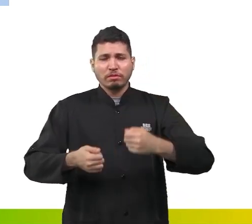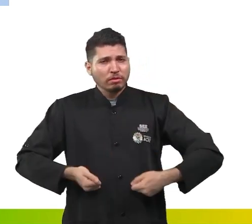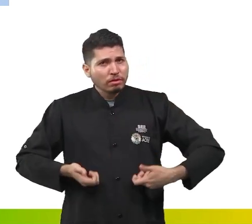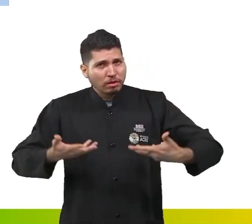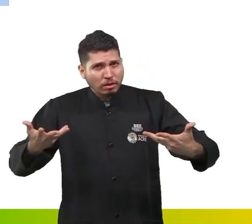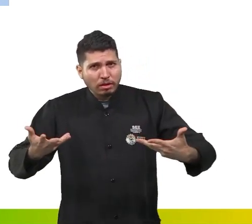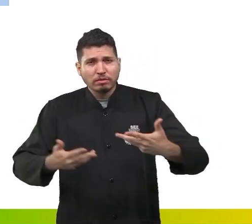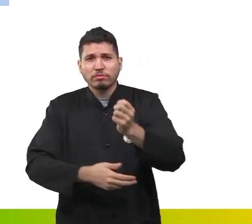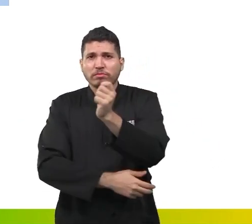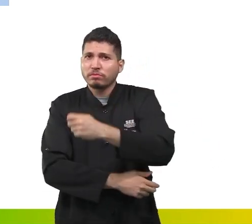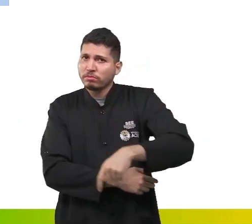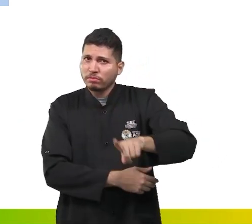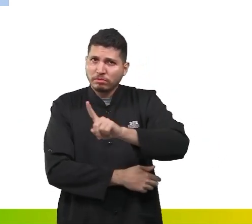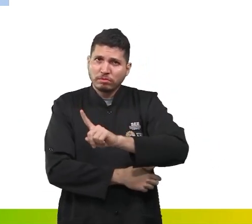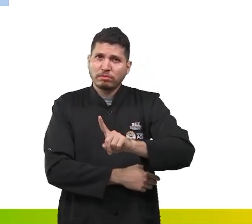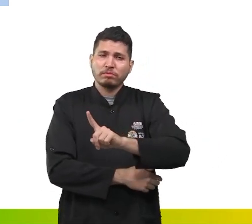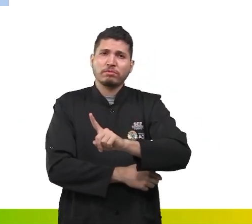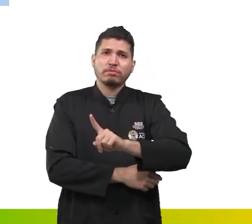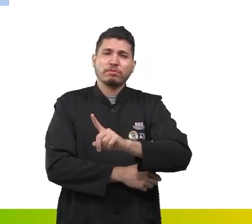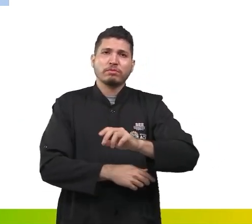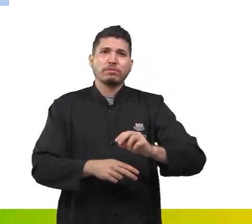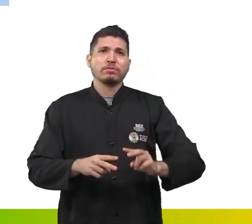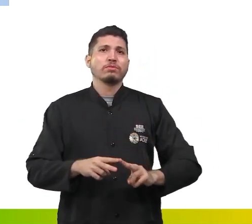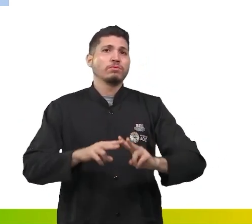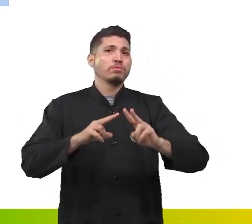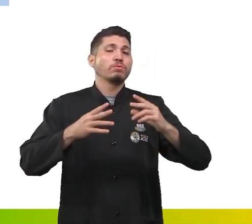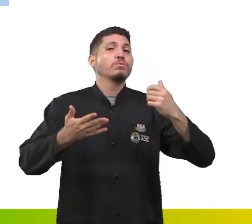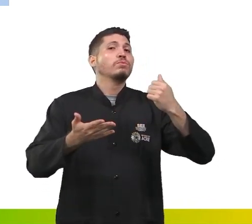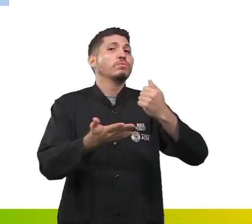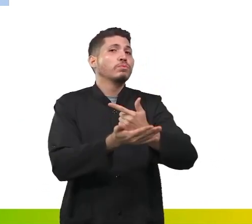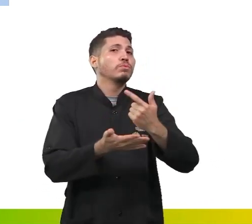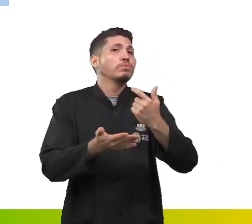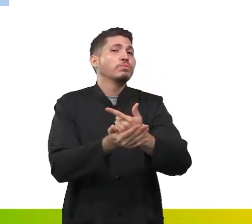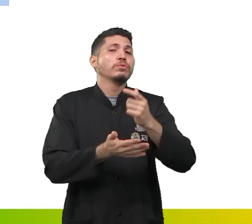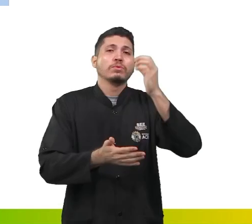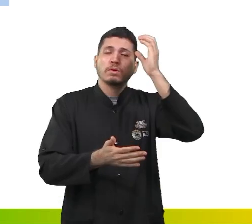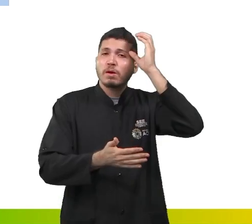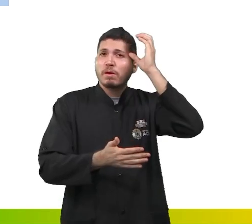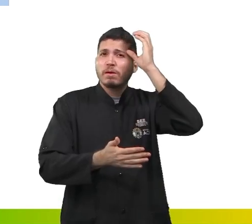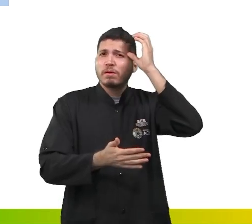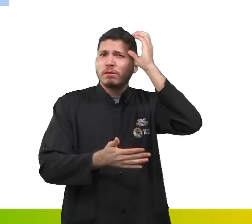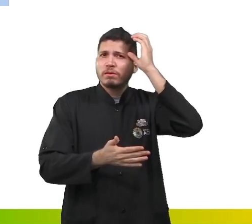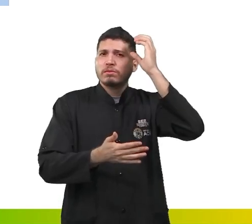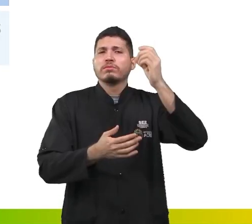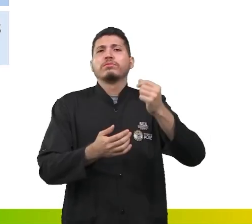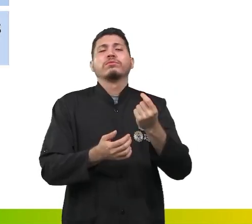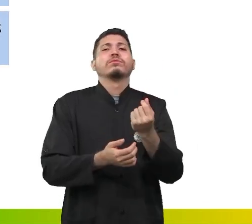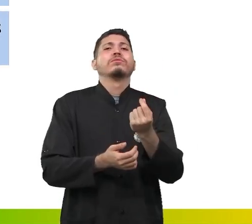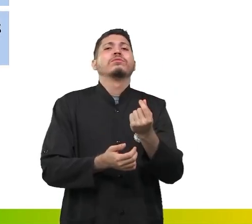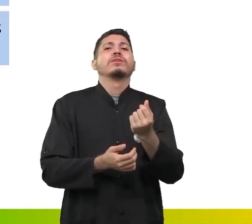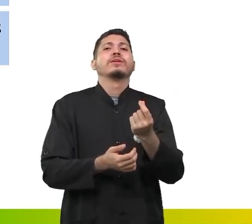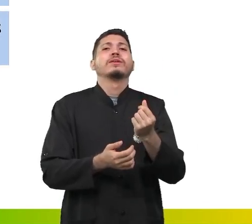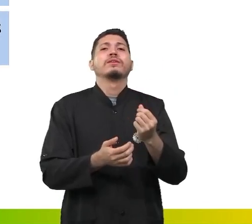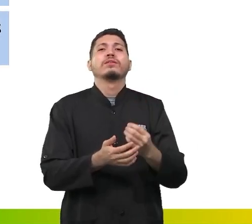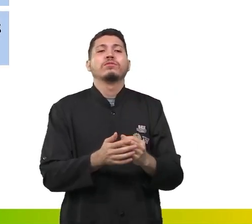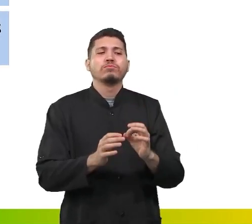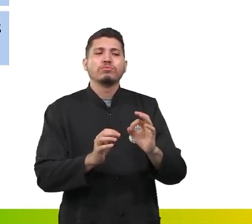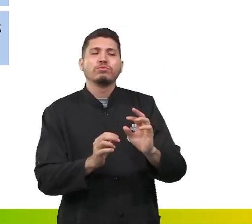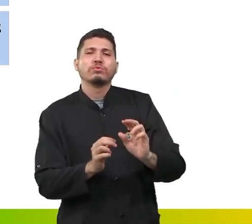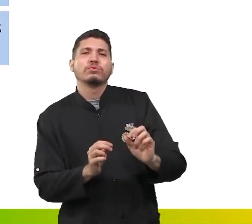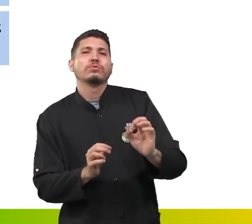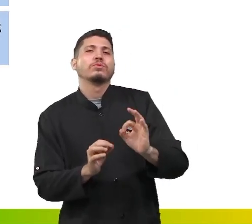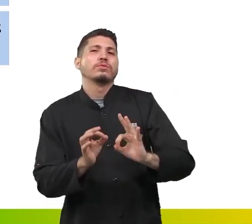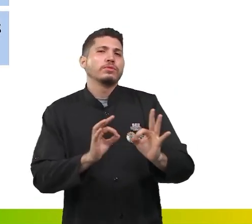planilha. Estude sobre consumo consciente, procure formas de economizar e fazer seu dinheiro durar